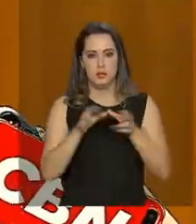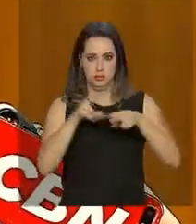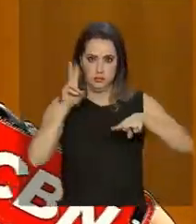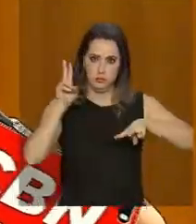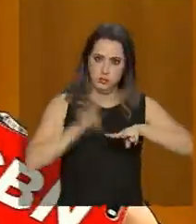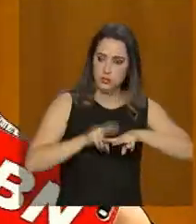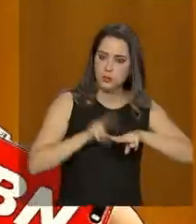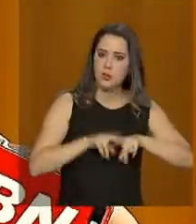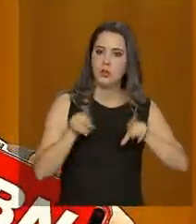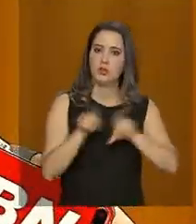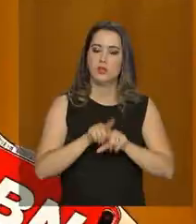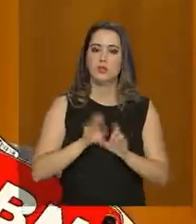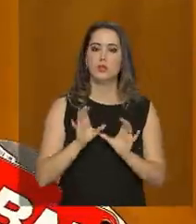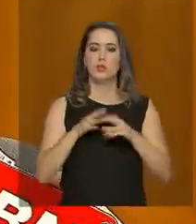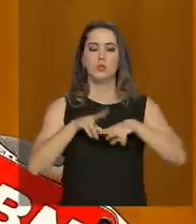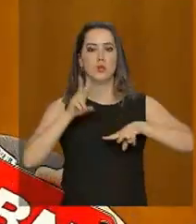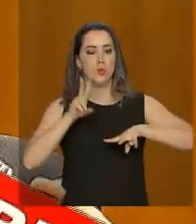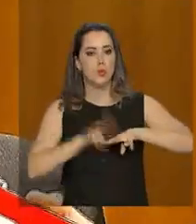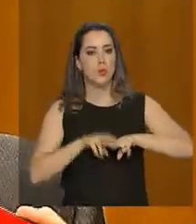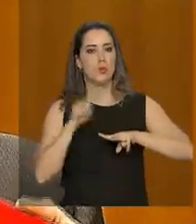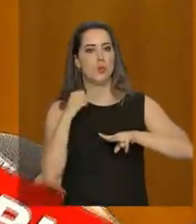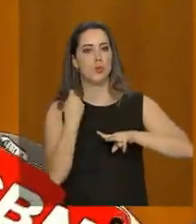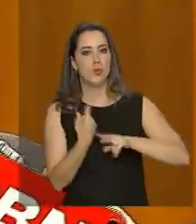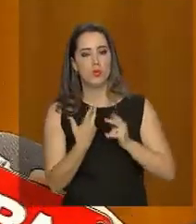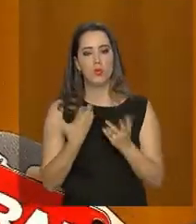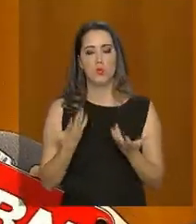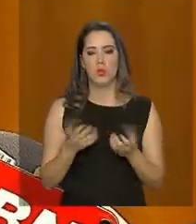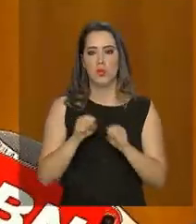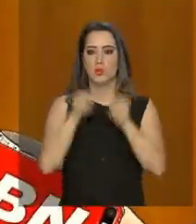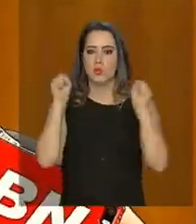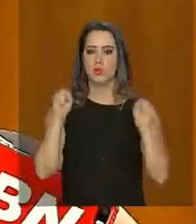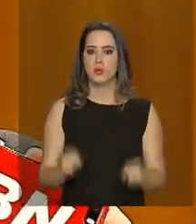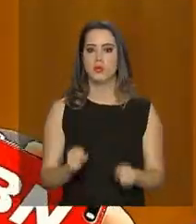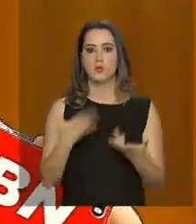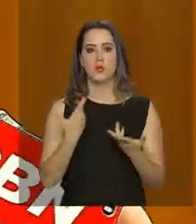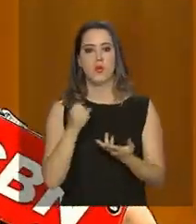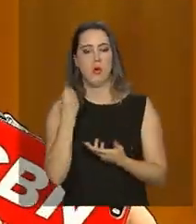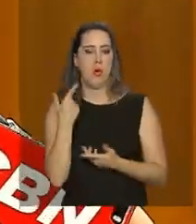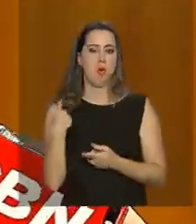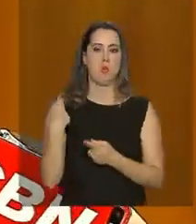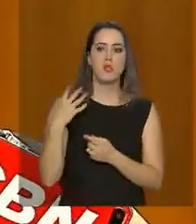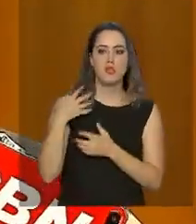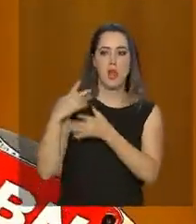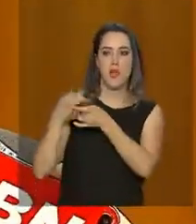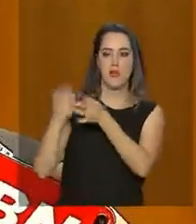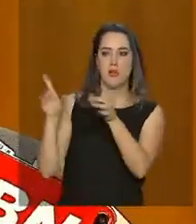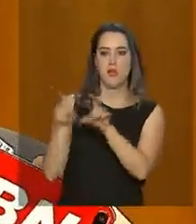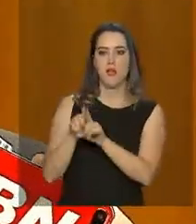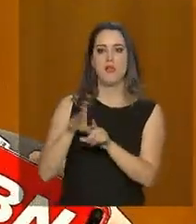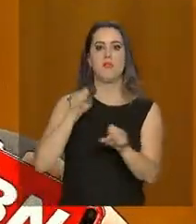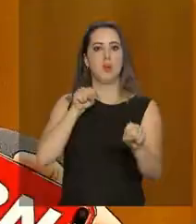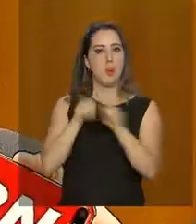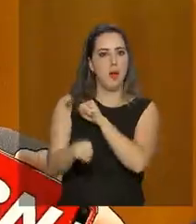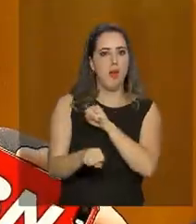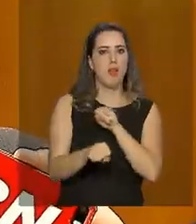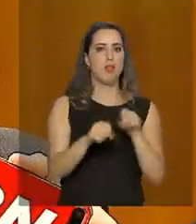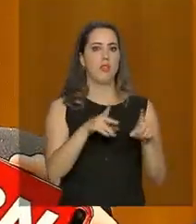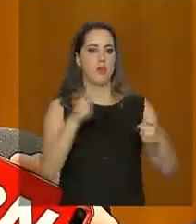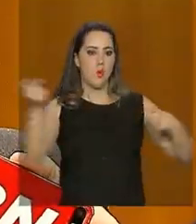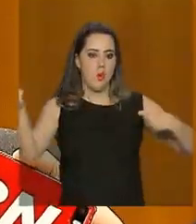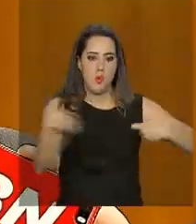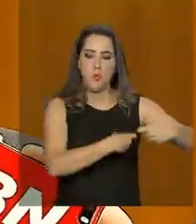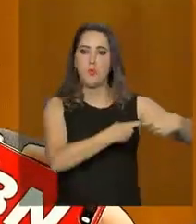os que estão dentro dos sistemas previdenciários sejam do sistema penitenciário sendo que estão nas ruas e que estão matando que estão